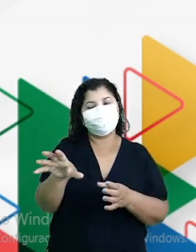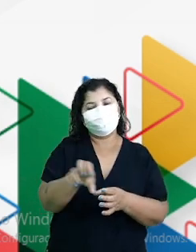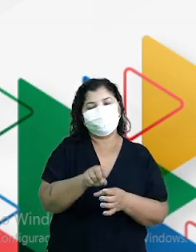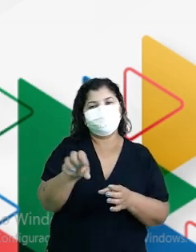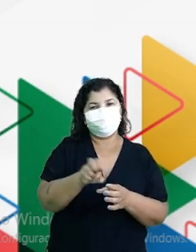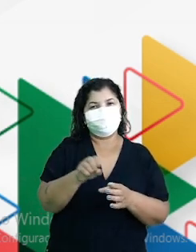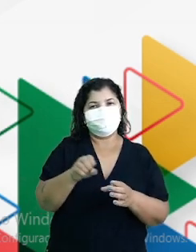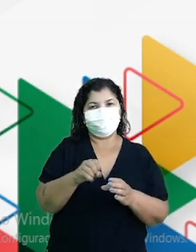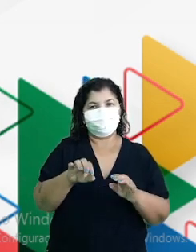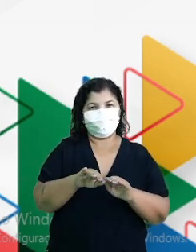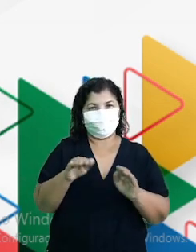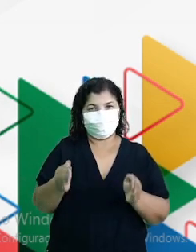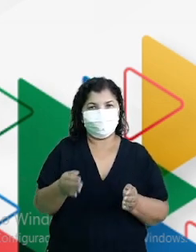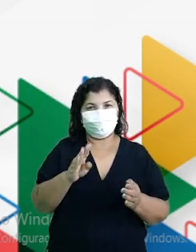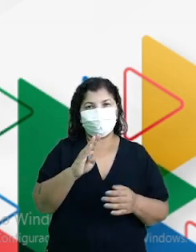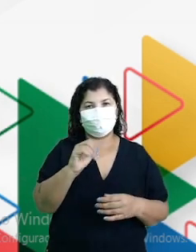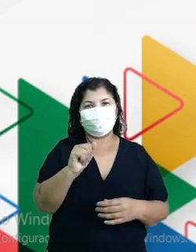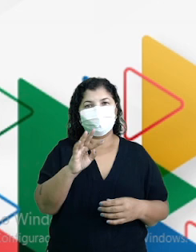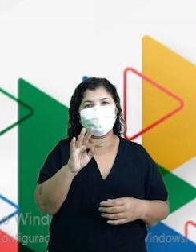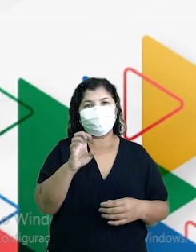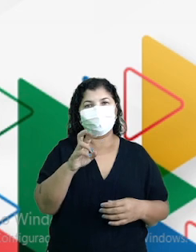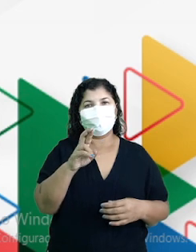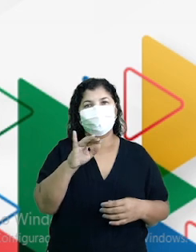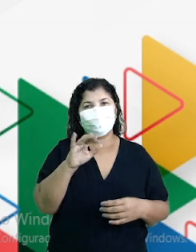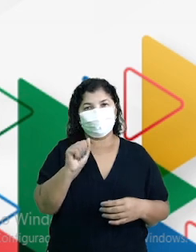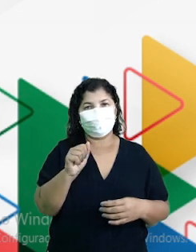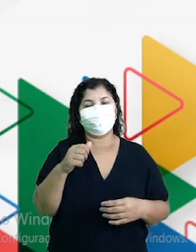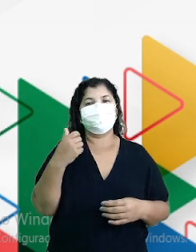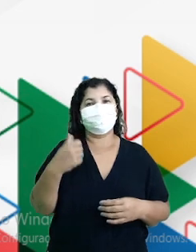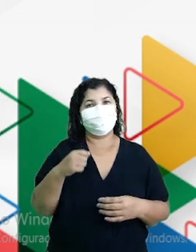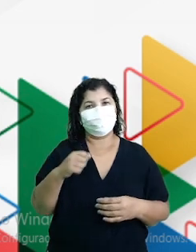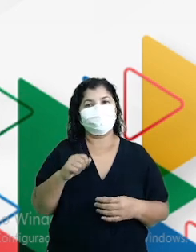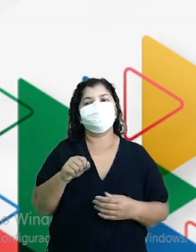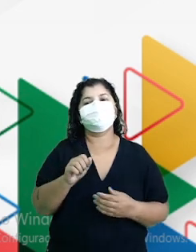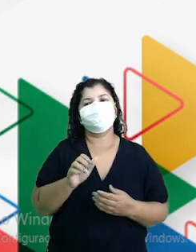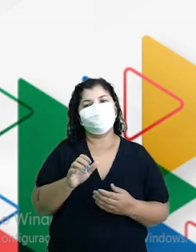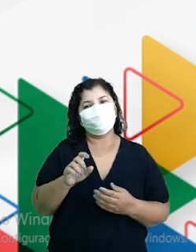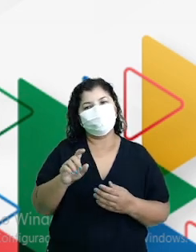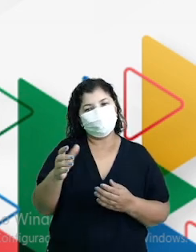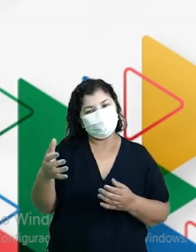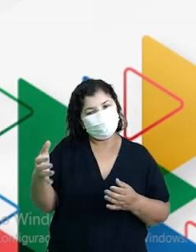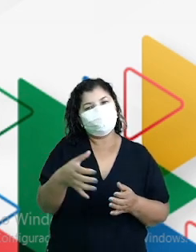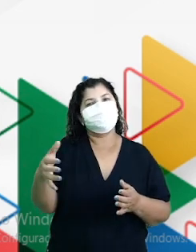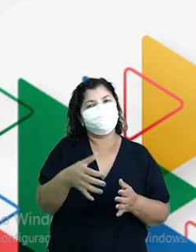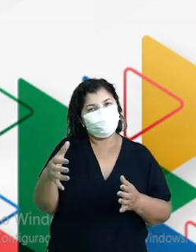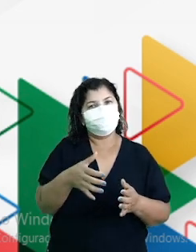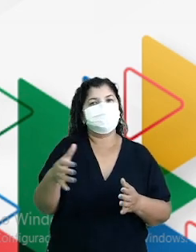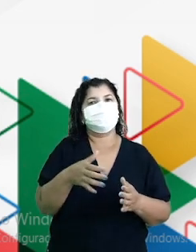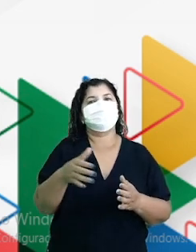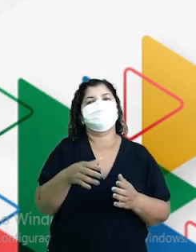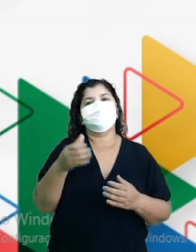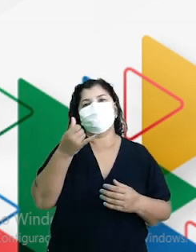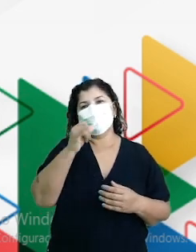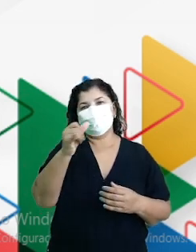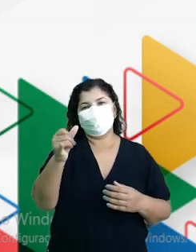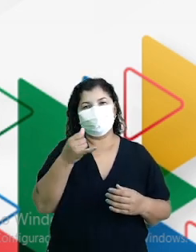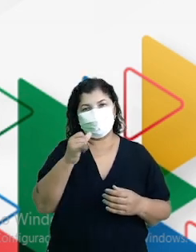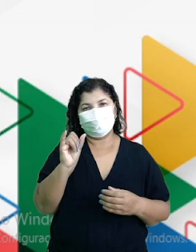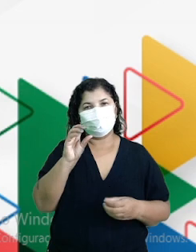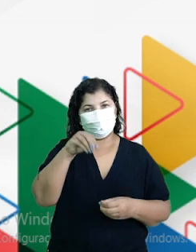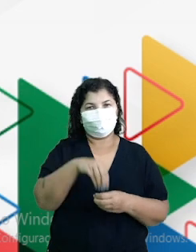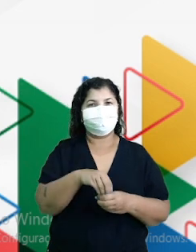quer carregar uma bateria, a gente tem que forçar a eletricidade, a gente tem que empurrar a energia para dentro da bateria, para dentro do